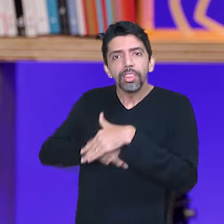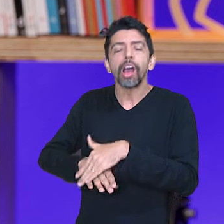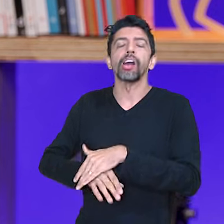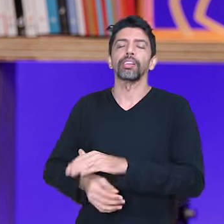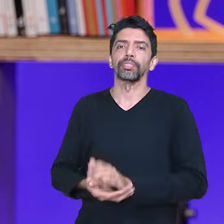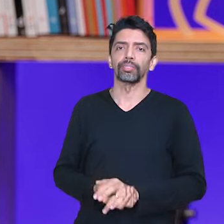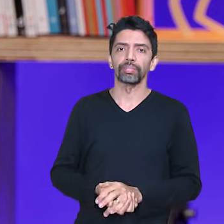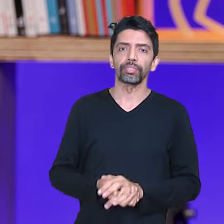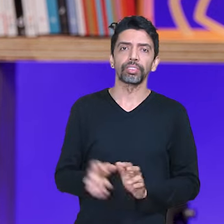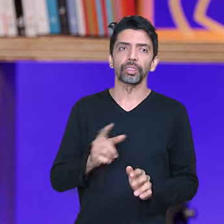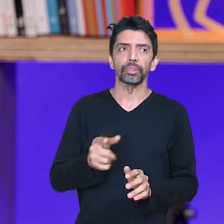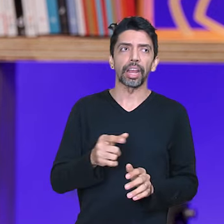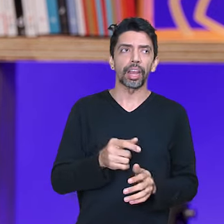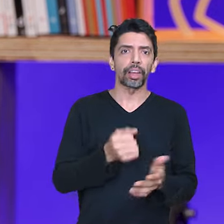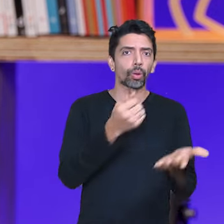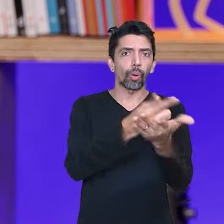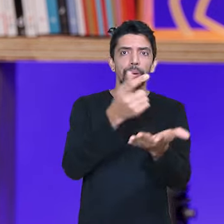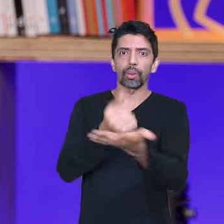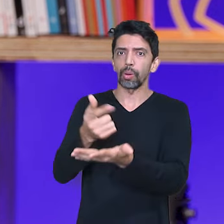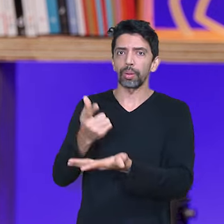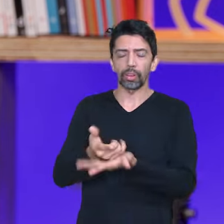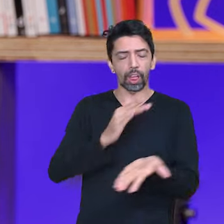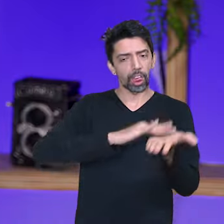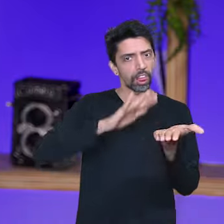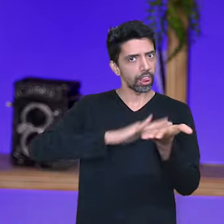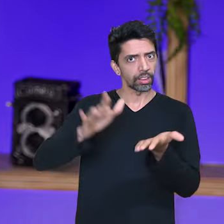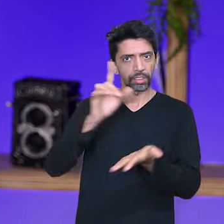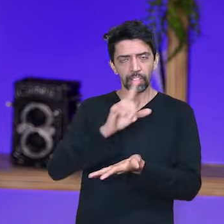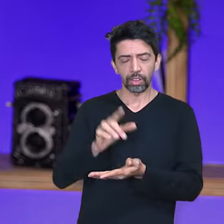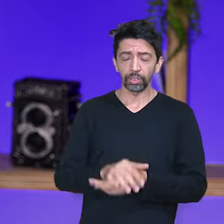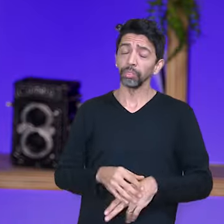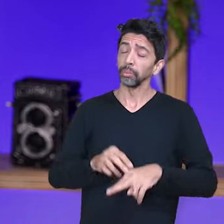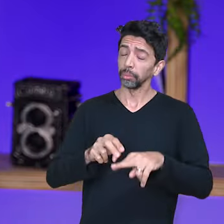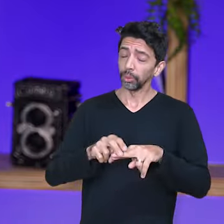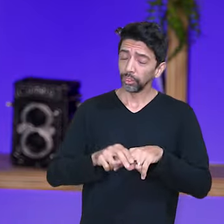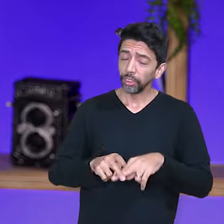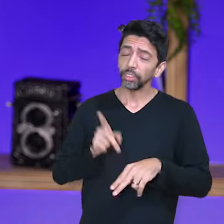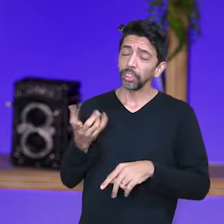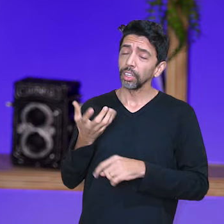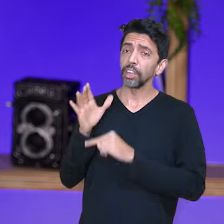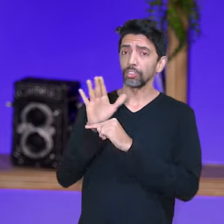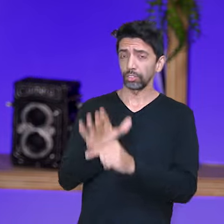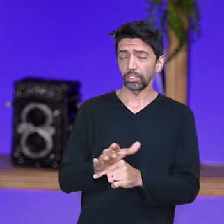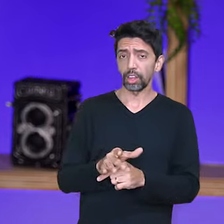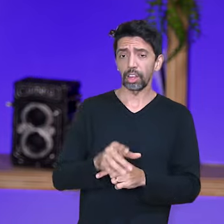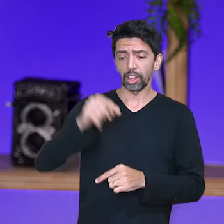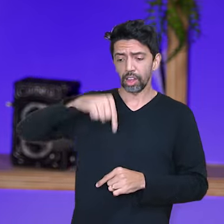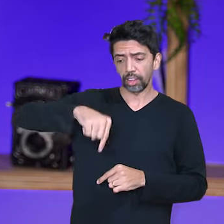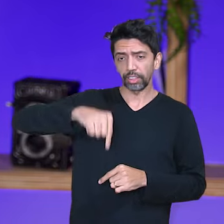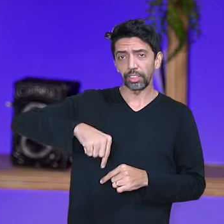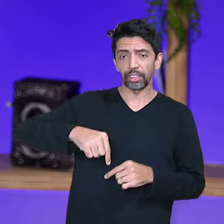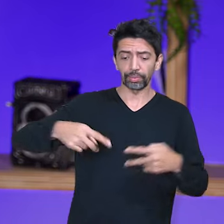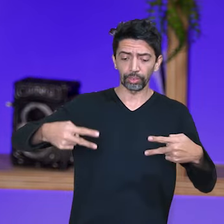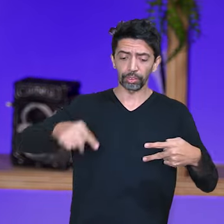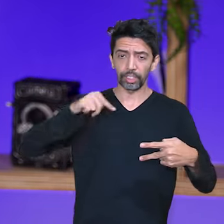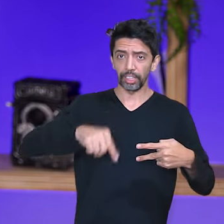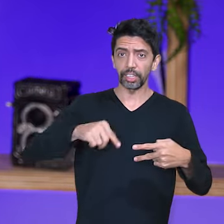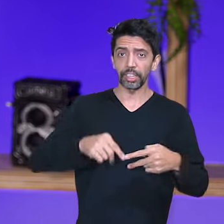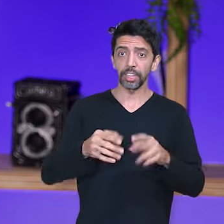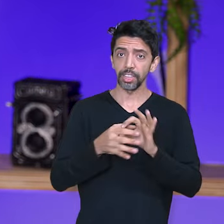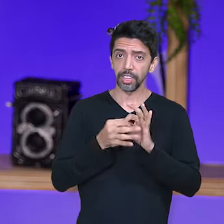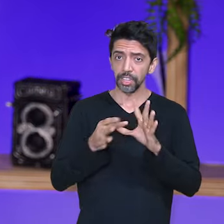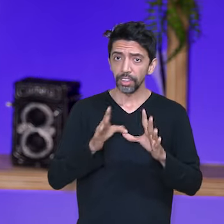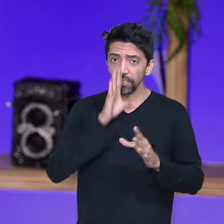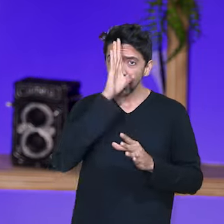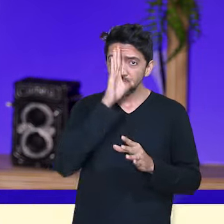tudo isso, eu vou deixar aqui um presente para você, 7 dias para você fazer essa escolha desse presente, só 7 dias, para